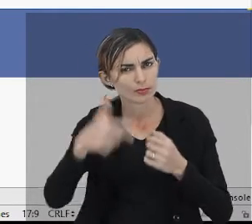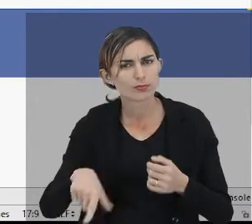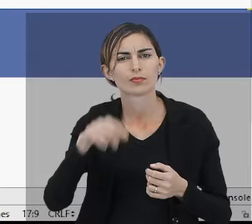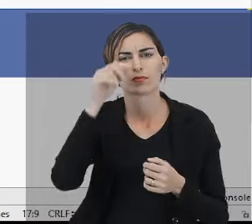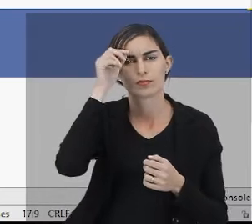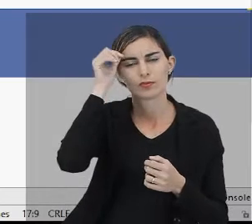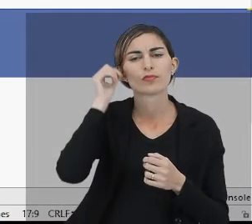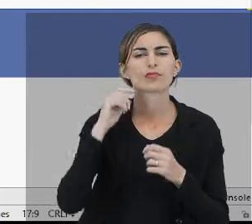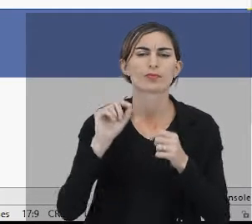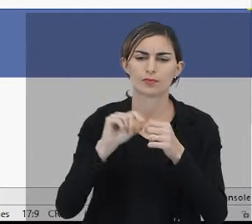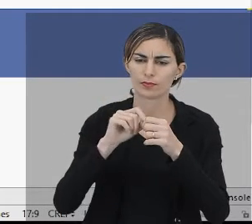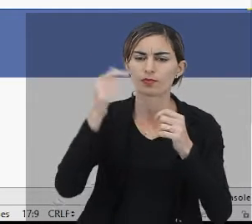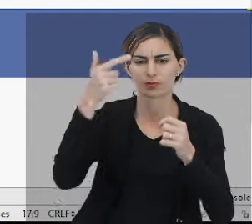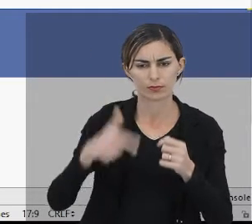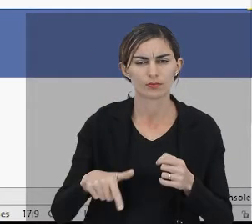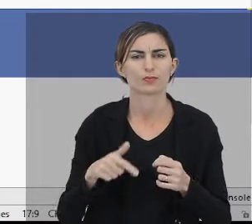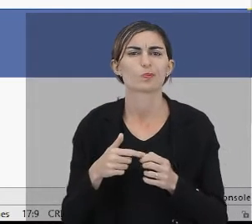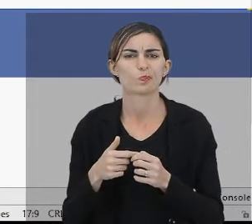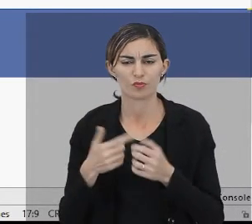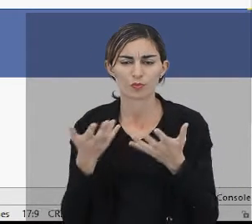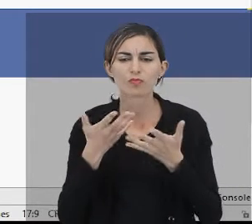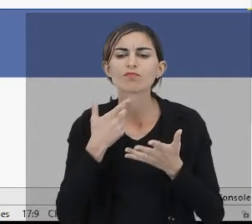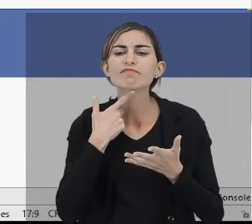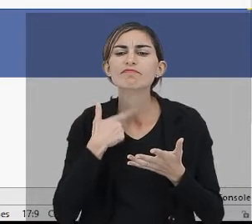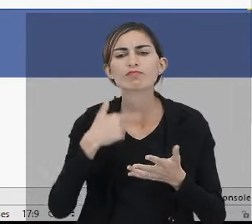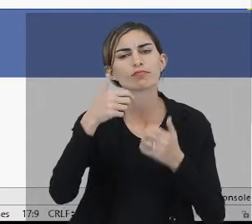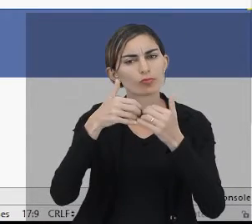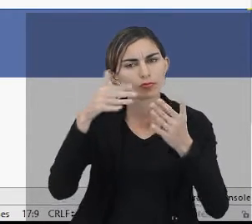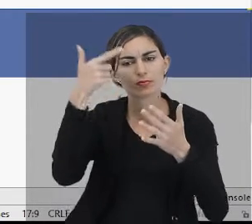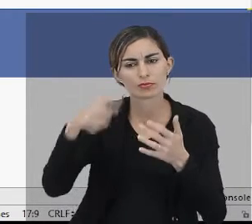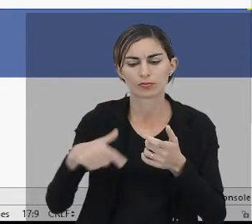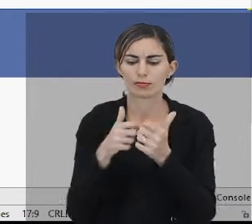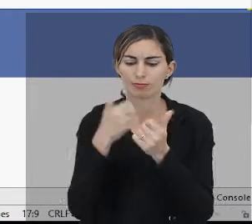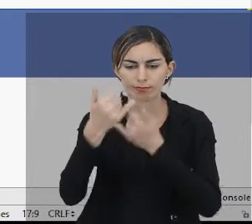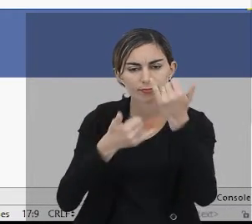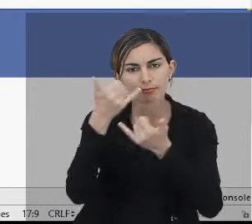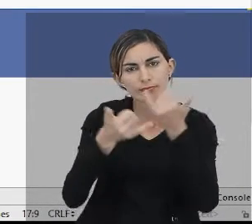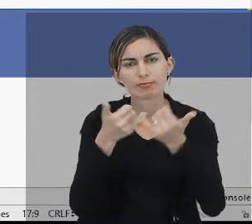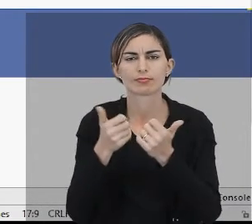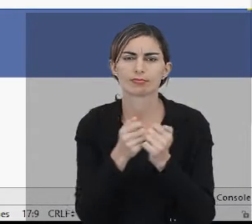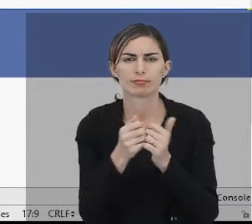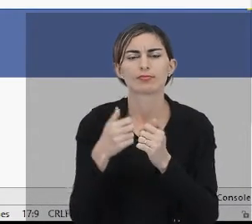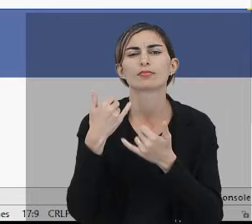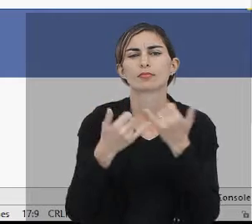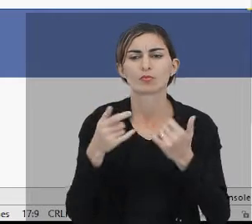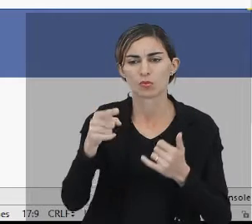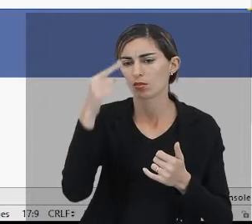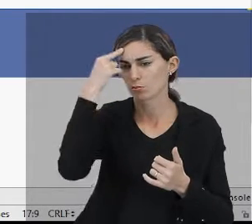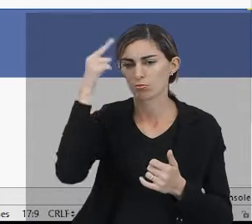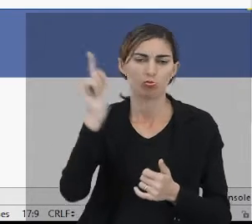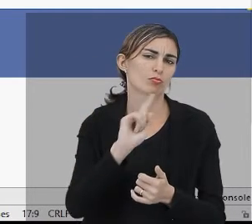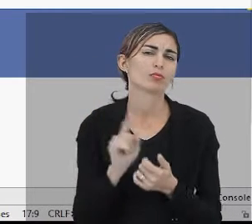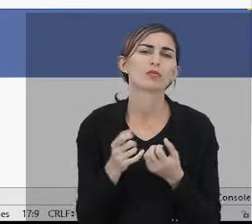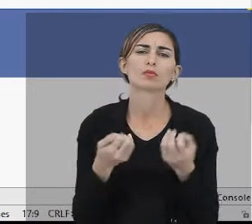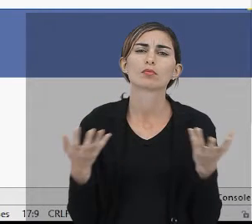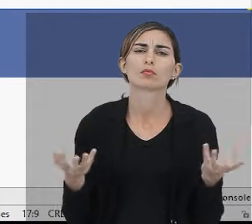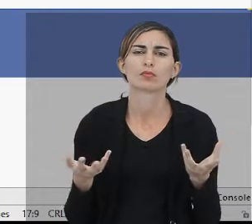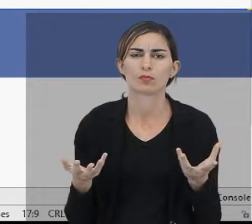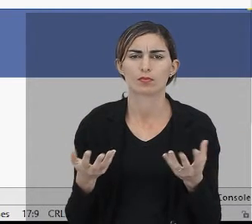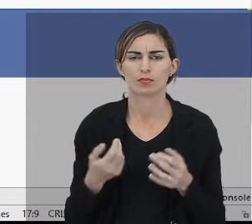quantas vezes o usuário quiser jogar, quiser começar novamente o jogo. Só que você não sabe quanto é isso.